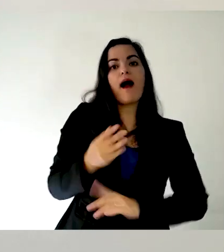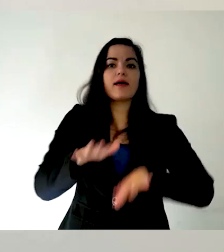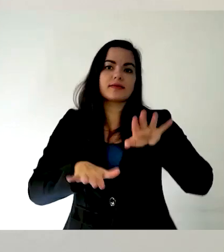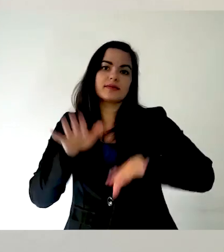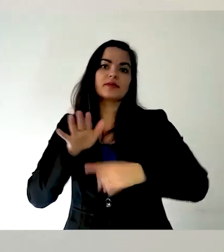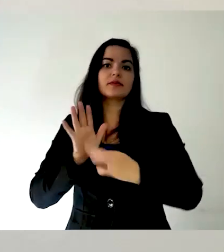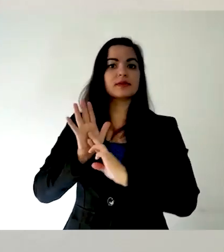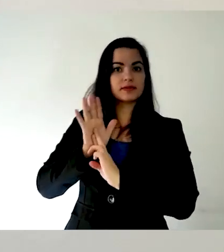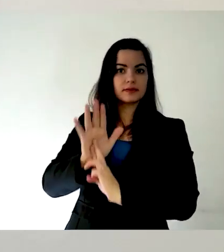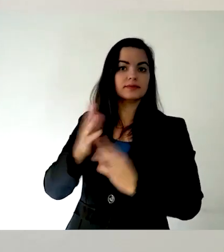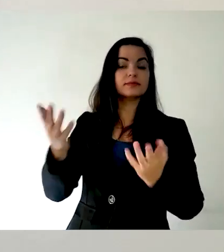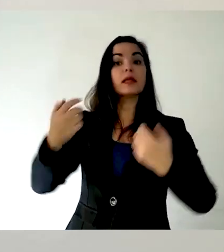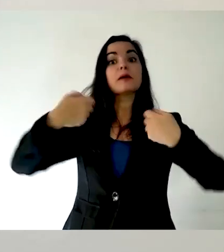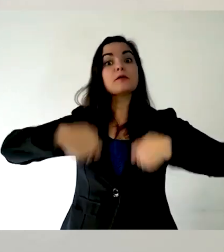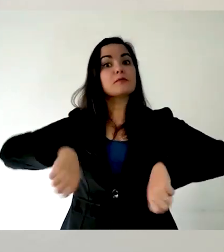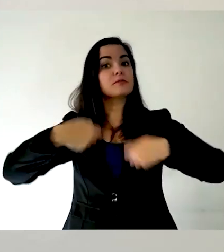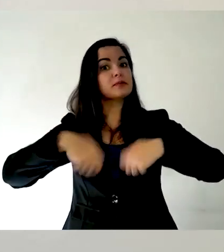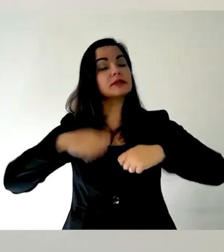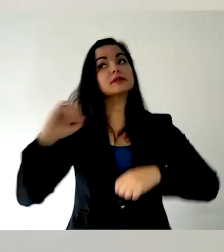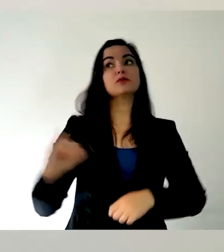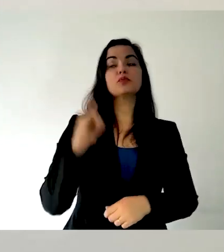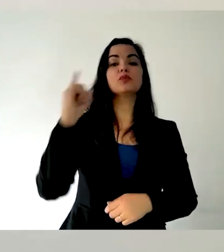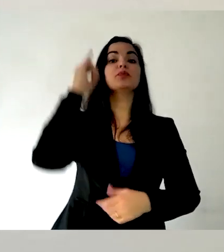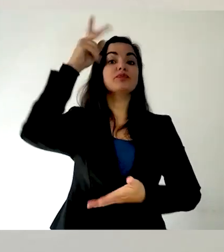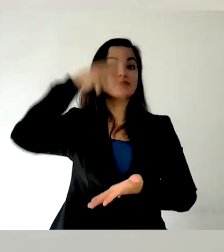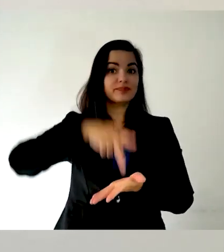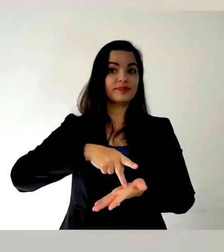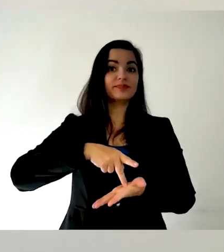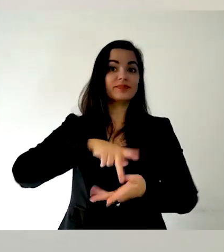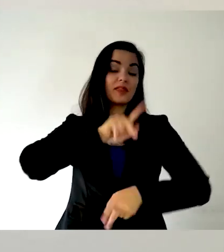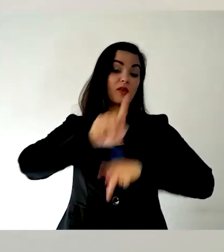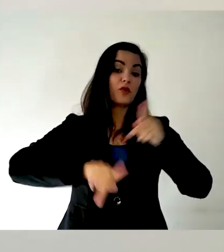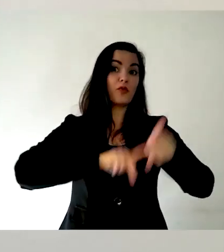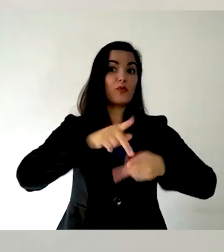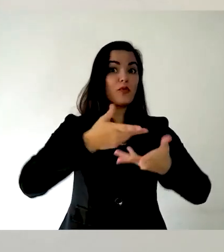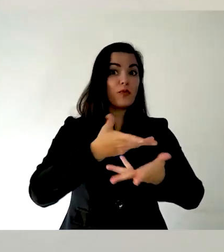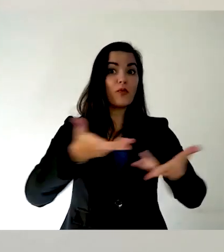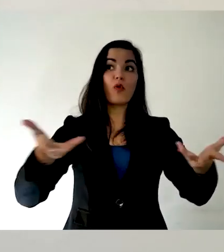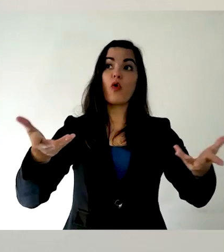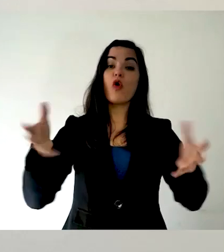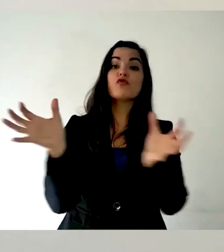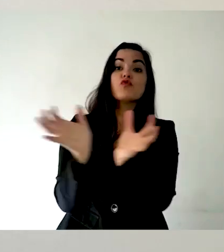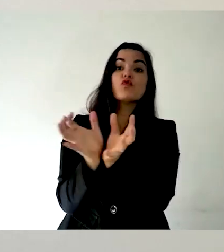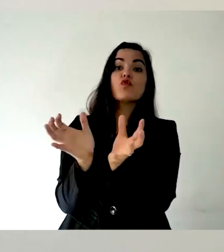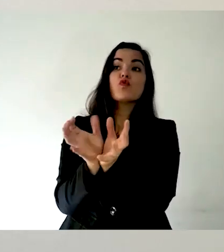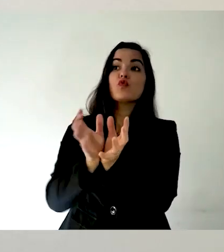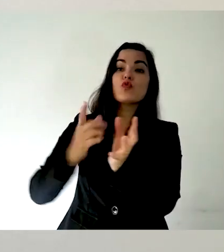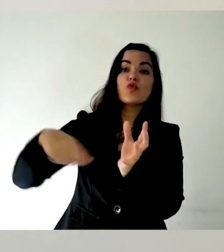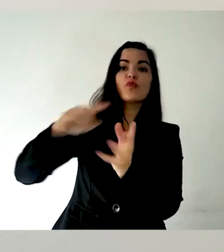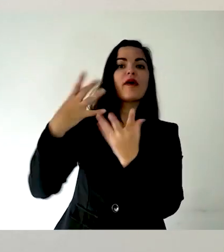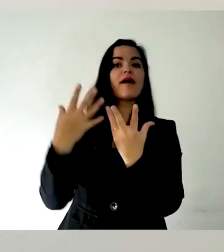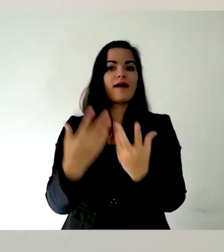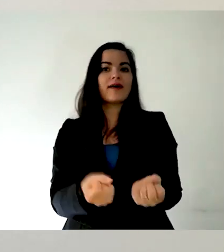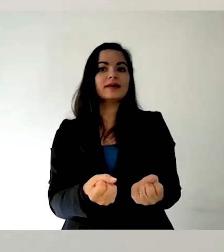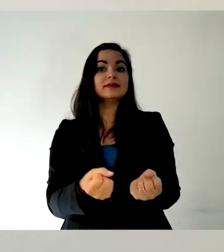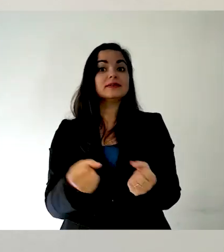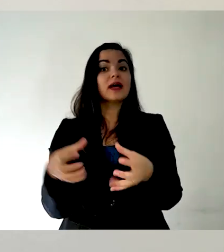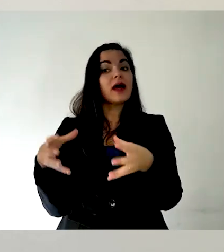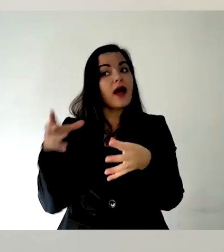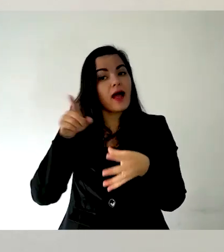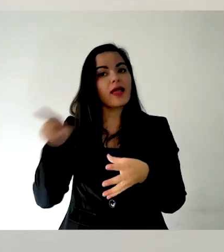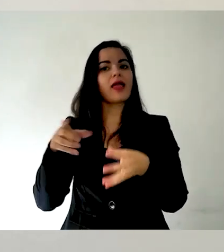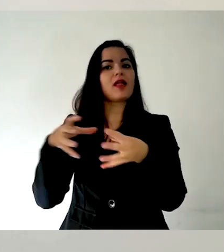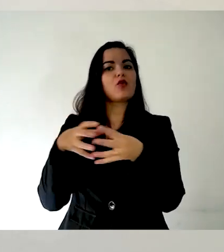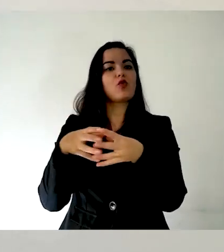artística, ela precisa ser muito importante para um povo, para uma etnia, para um grupo